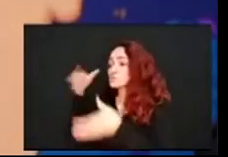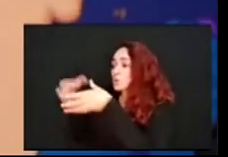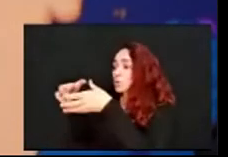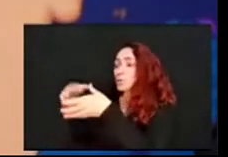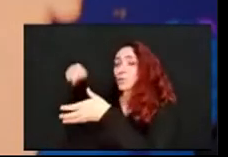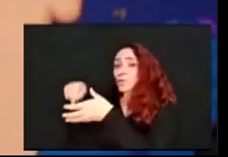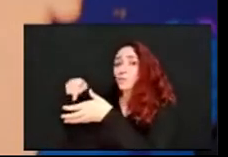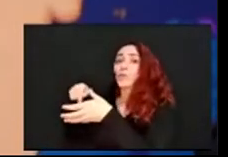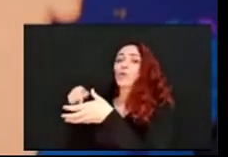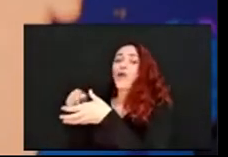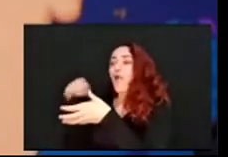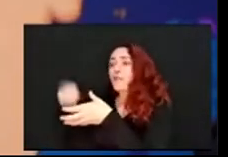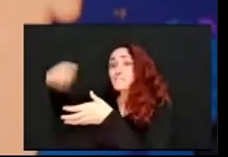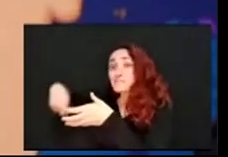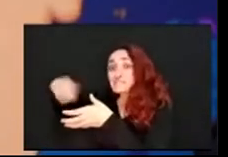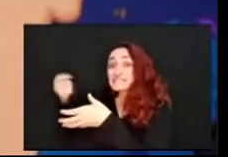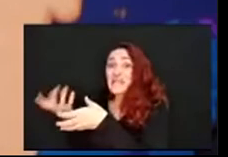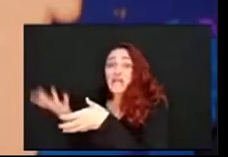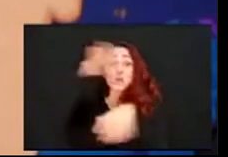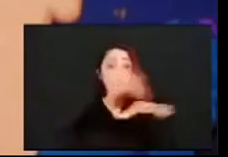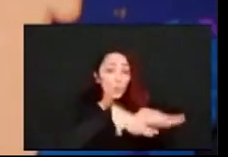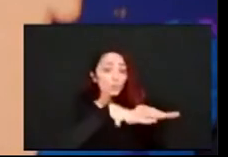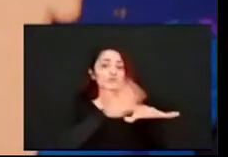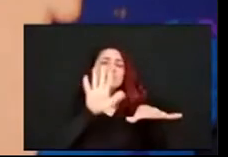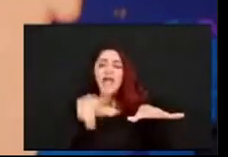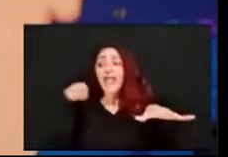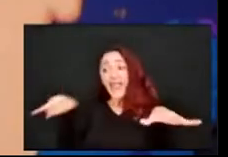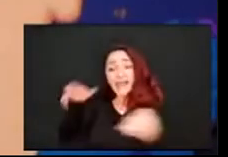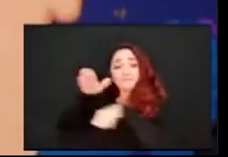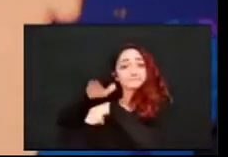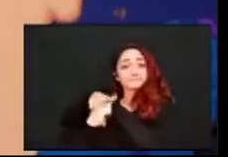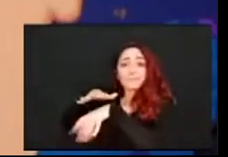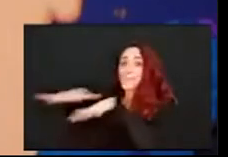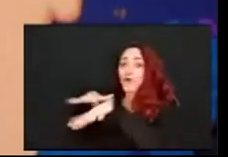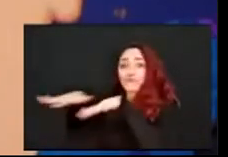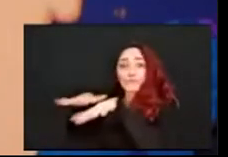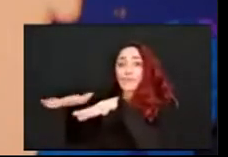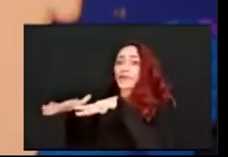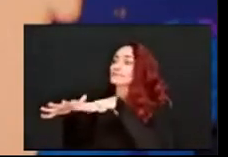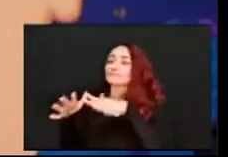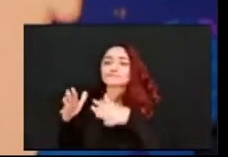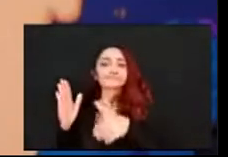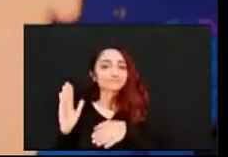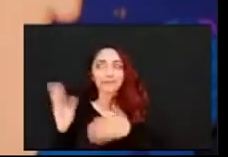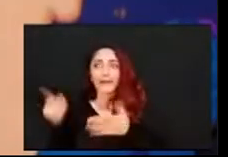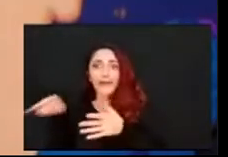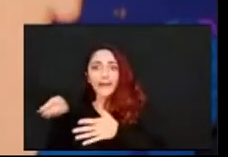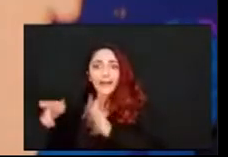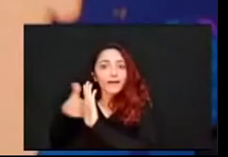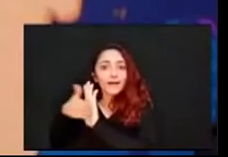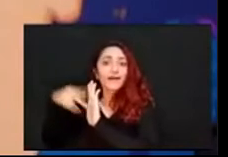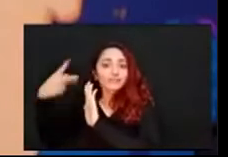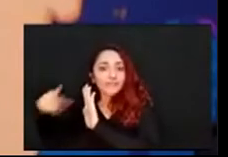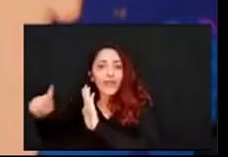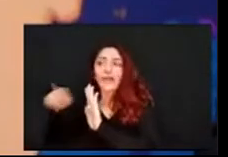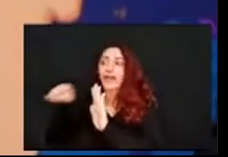incluída a se movimente para sensibilizar as empresas né Afinal é uma pauta dela ela está lutando para